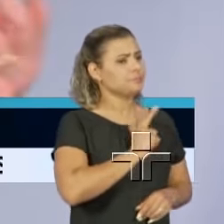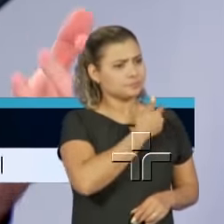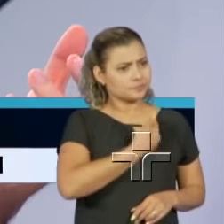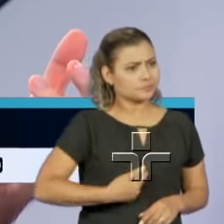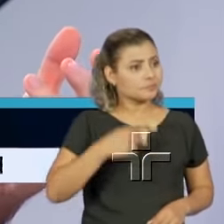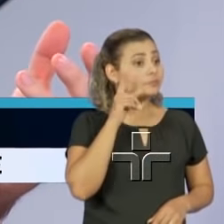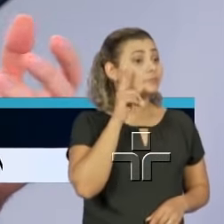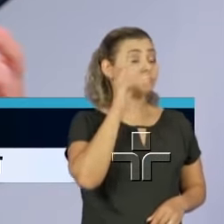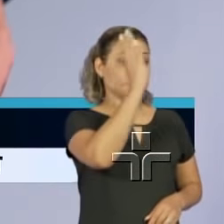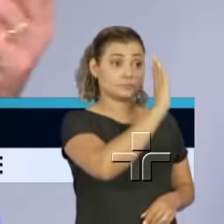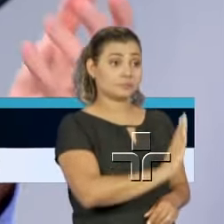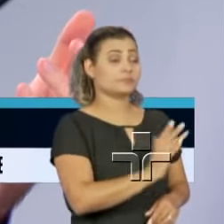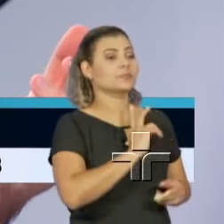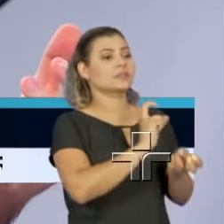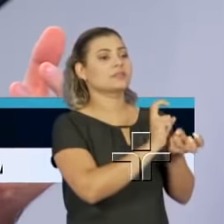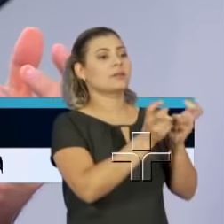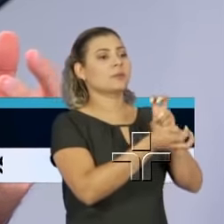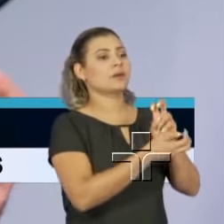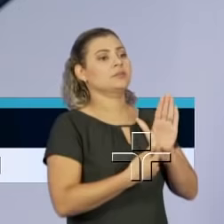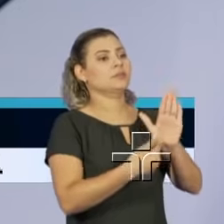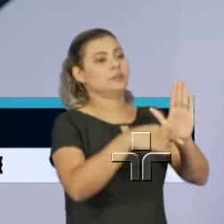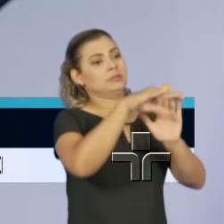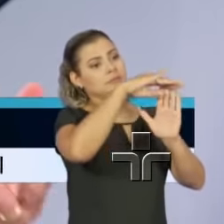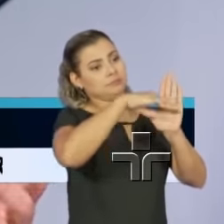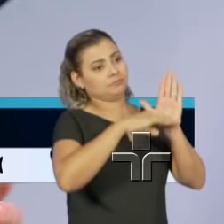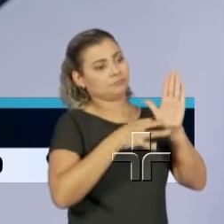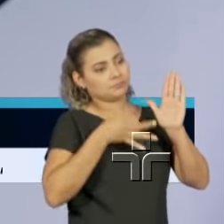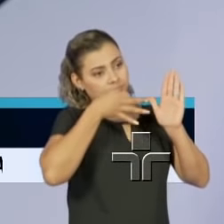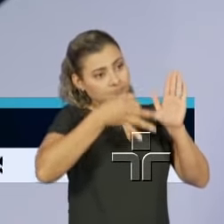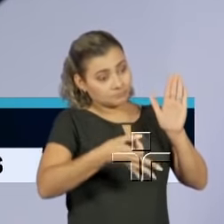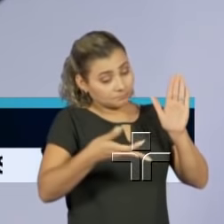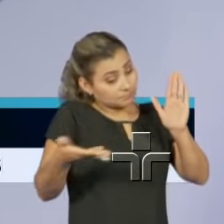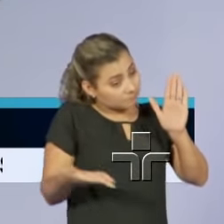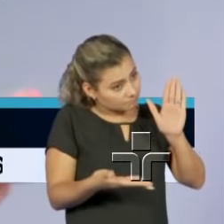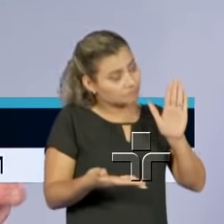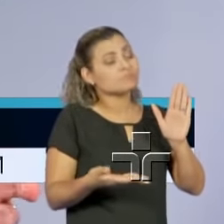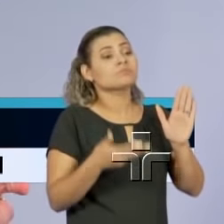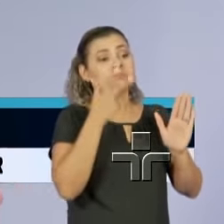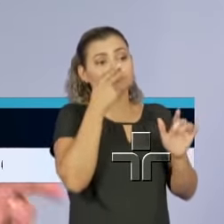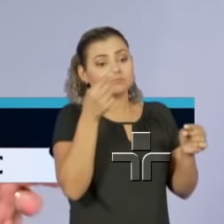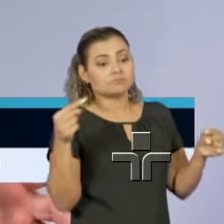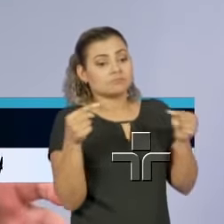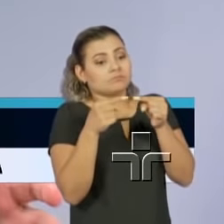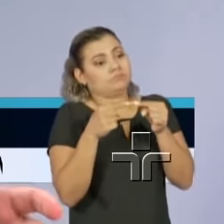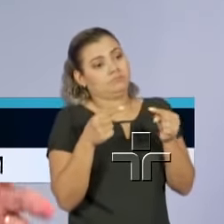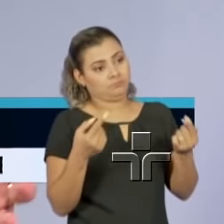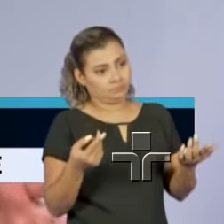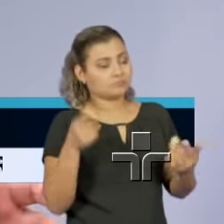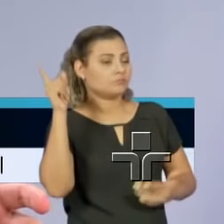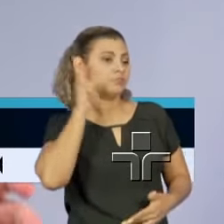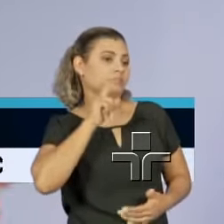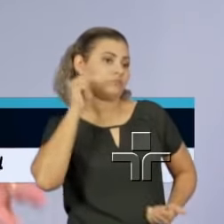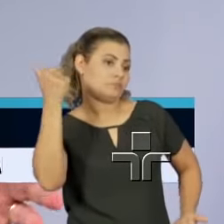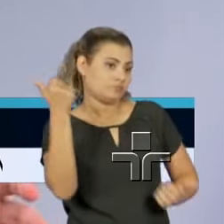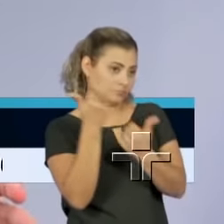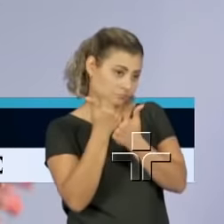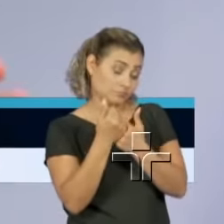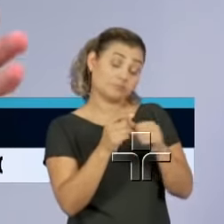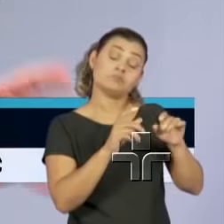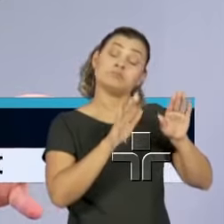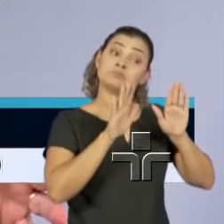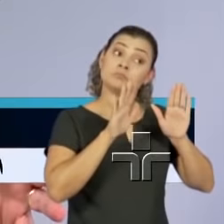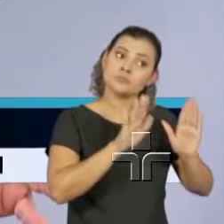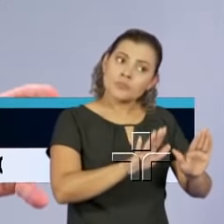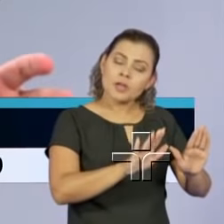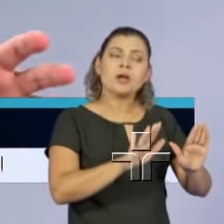brasileiro. A nota do Itamaraty, o pronunciamento do presidente, num primeiro momento, foram de alinhamento automático aos Estados Unidos. Então,